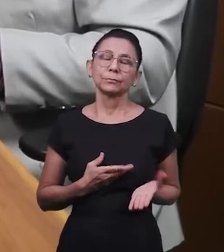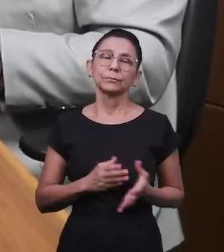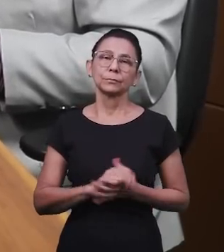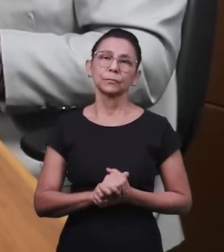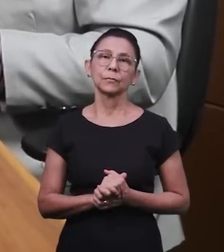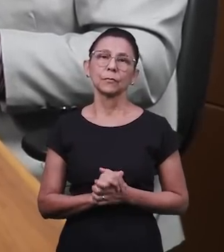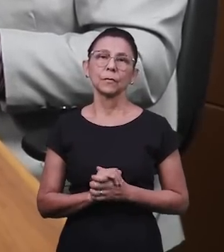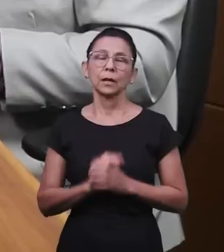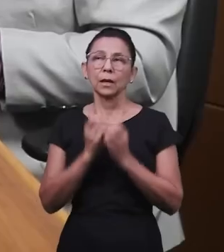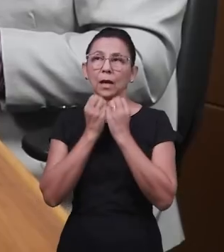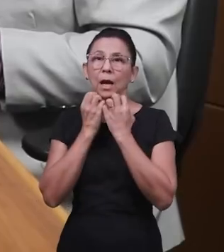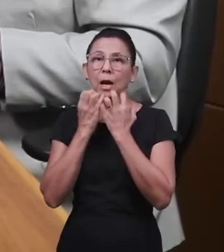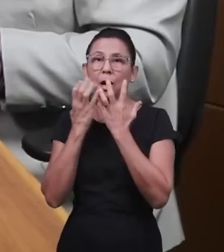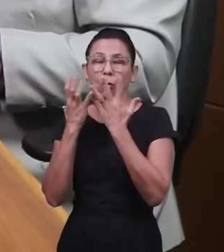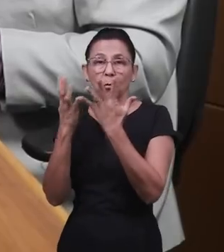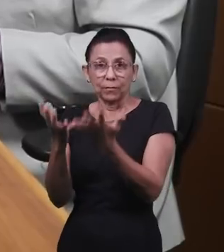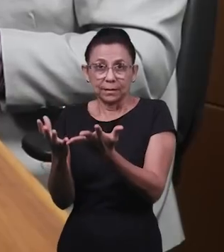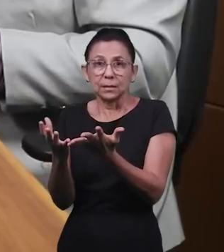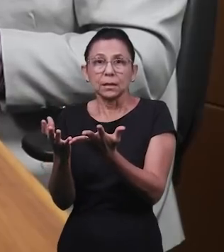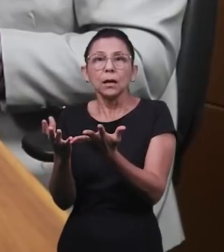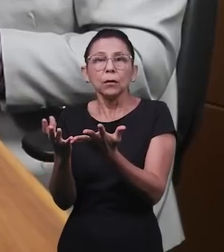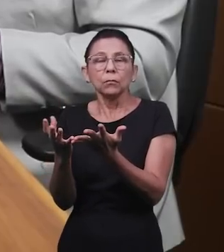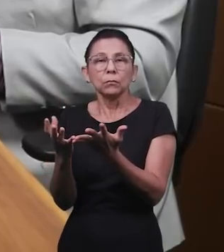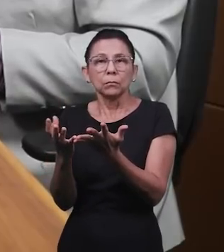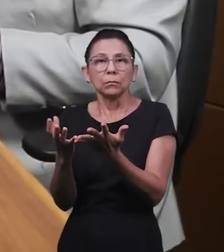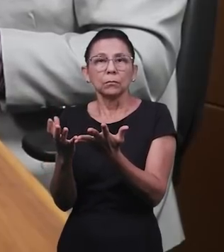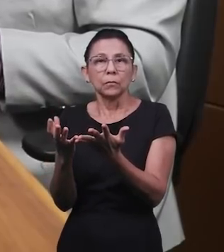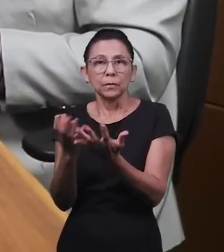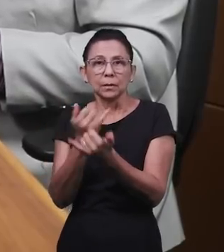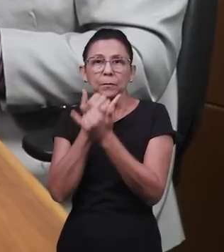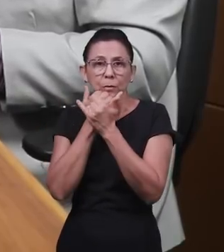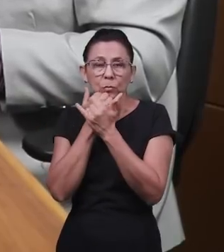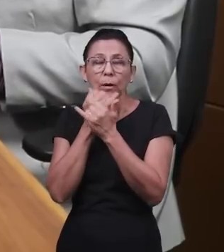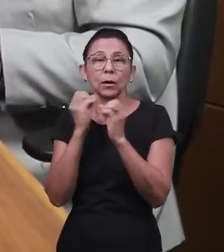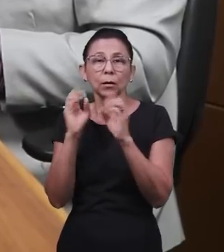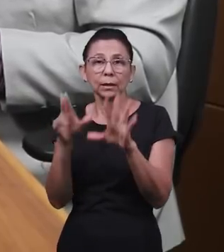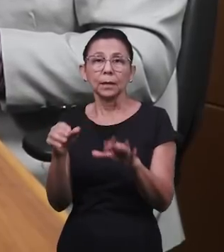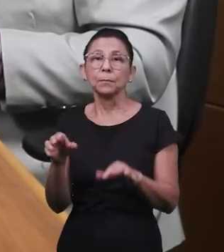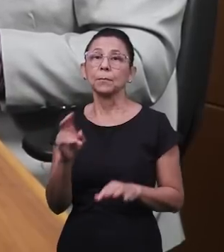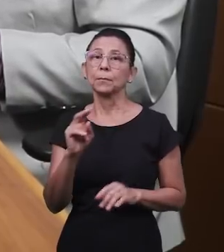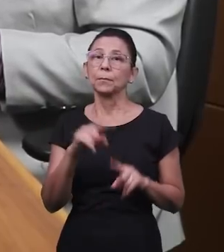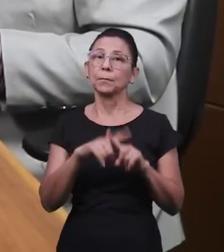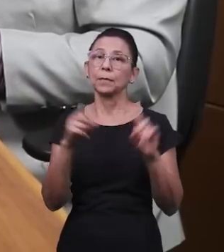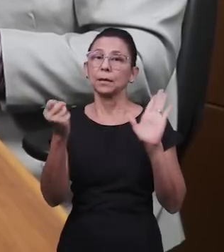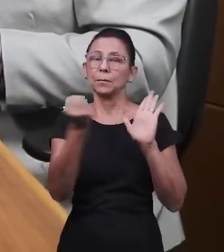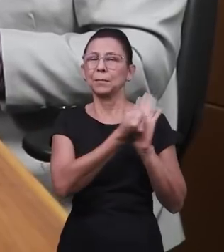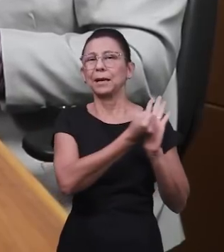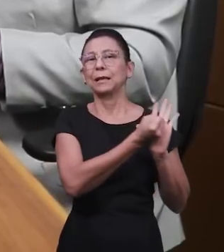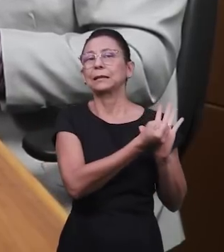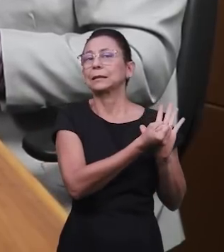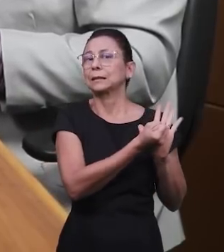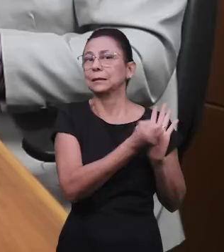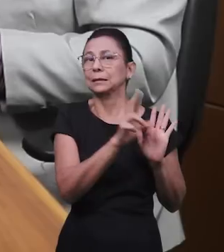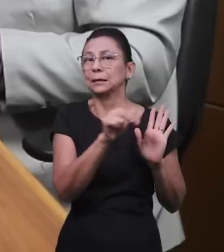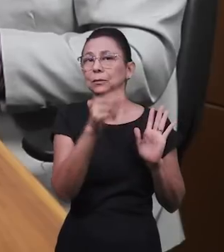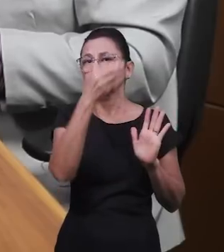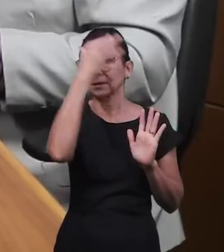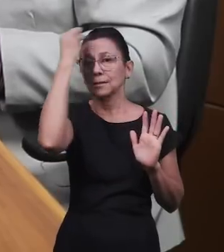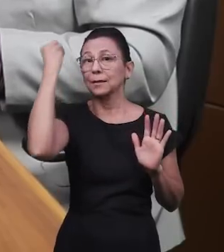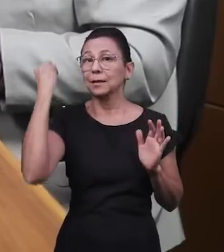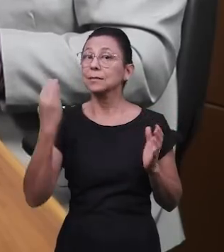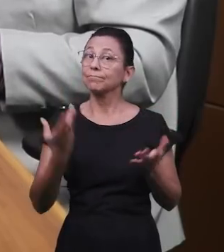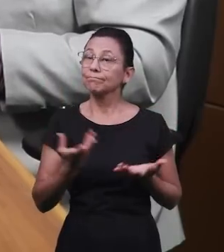tudo. Ela pode sanar, depende de situações, ela não sana não, fica marcas. Né? Existe marcas na nossa vida que a gente tem como